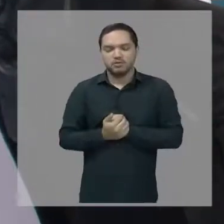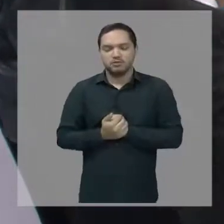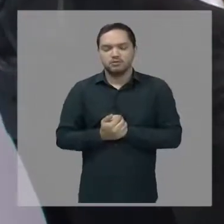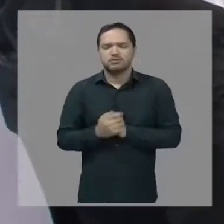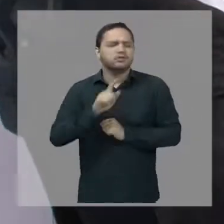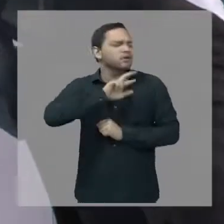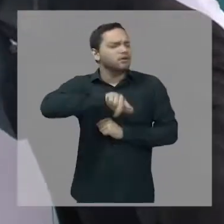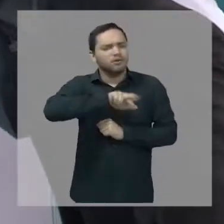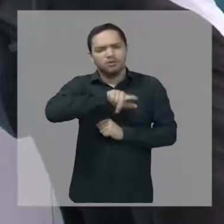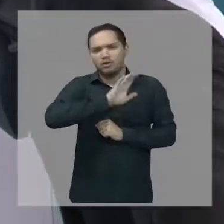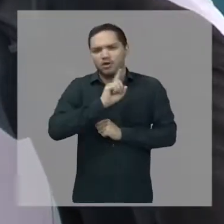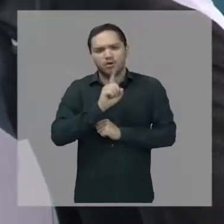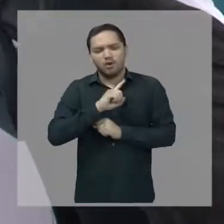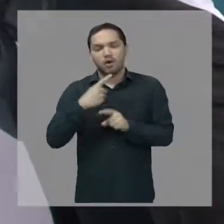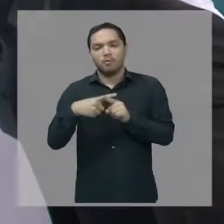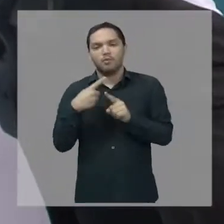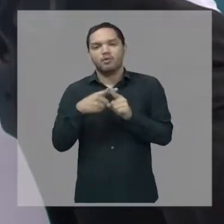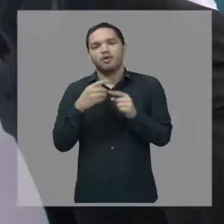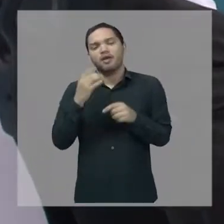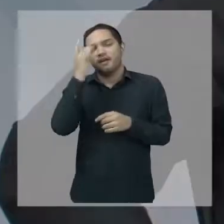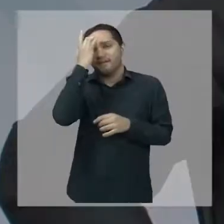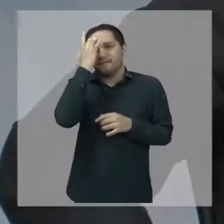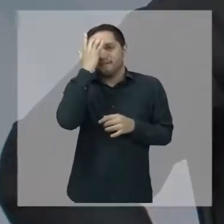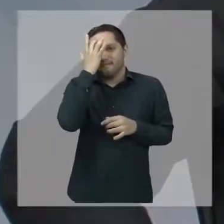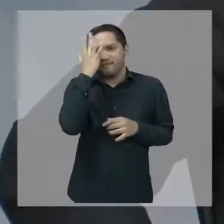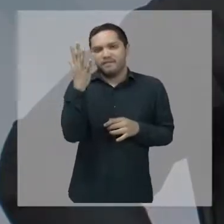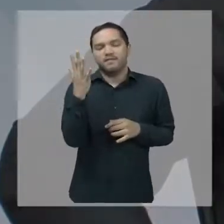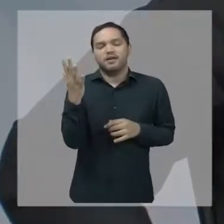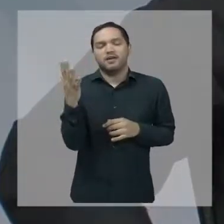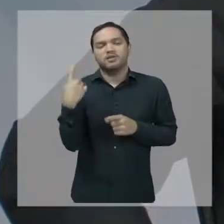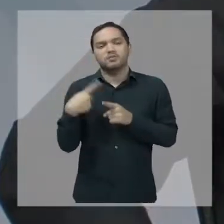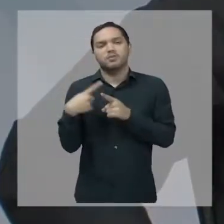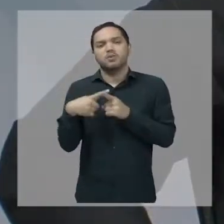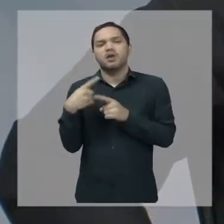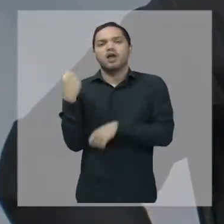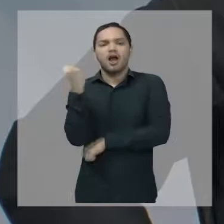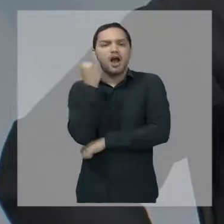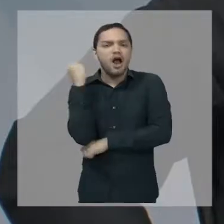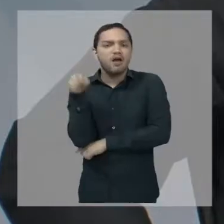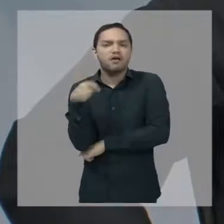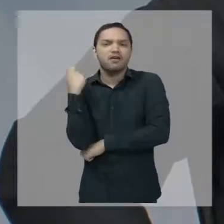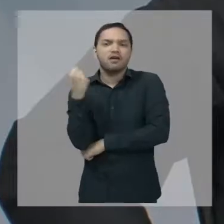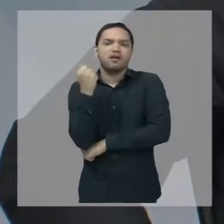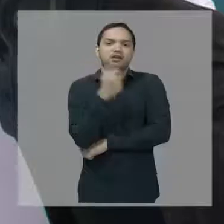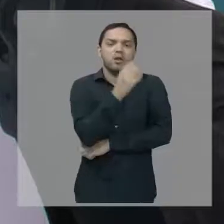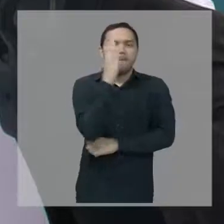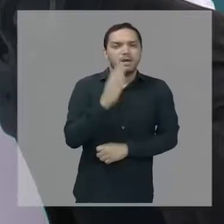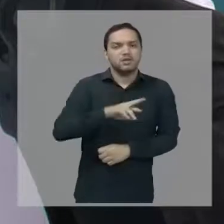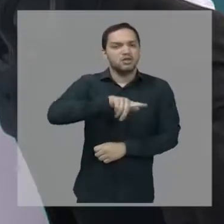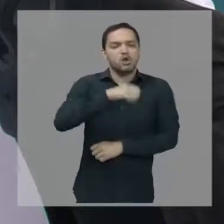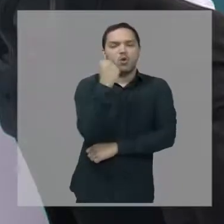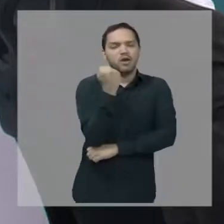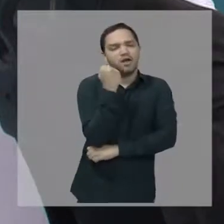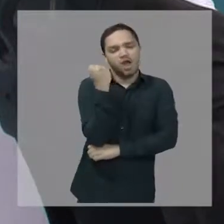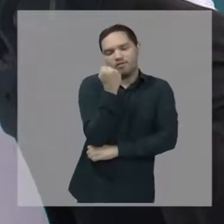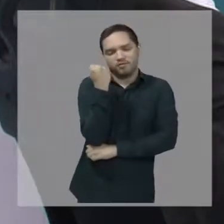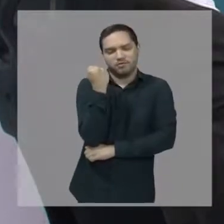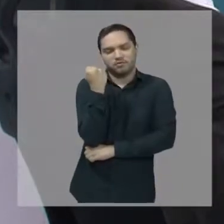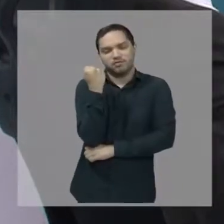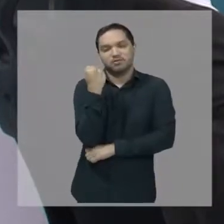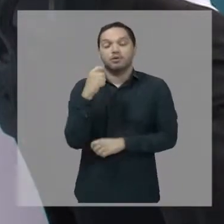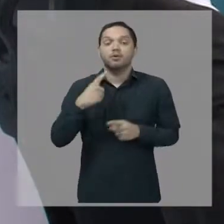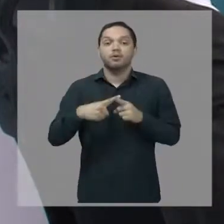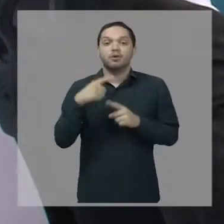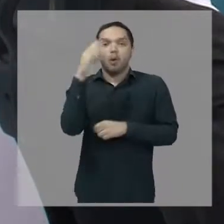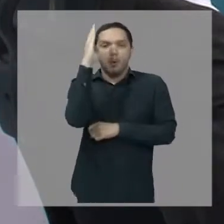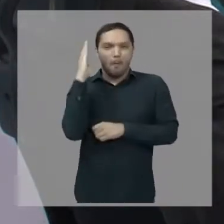É porque é mais fácil de trazê-lo agora, graças à grave situação que enfrenta, do que a do Brasil.